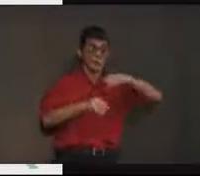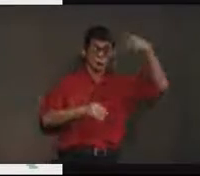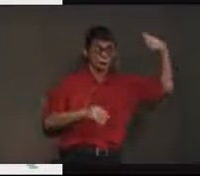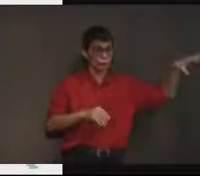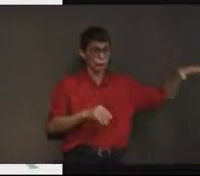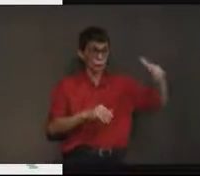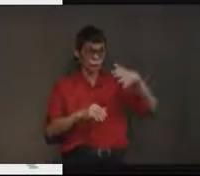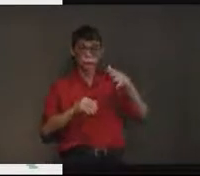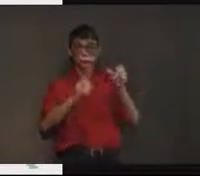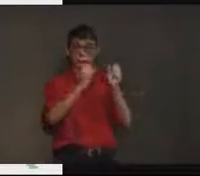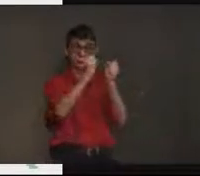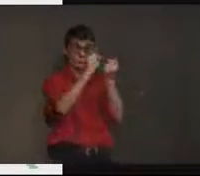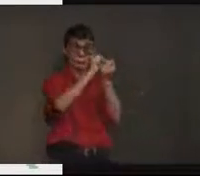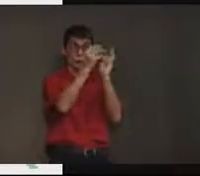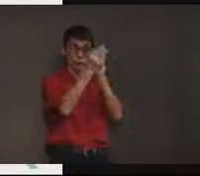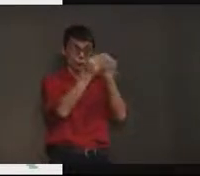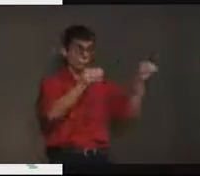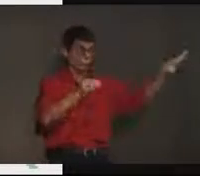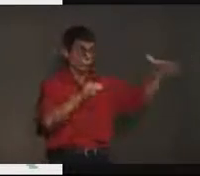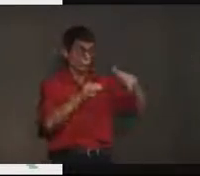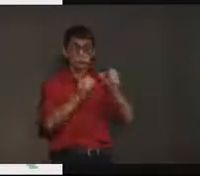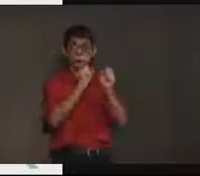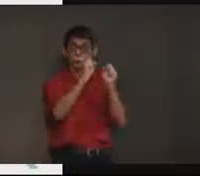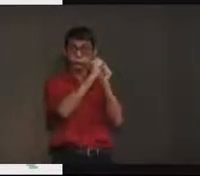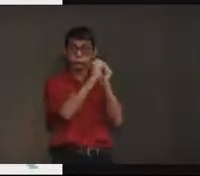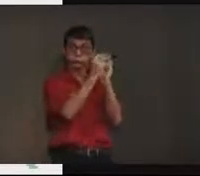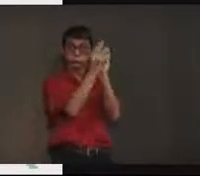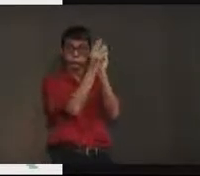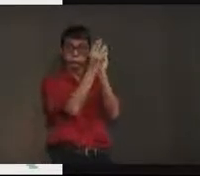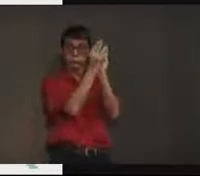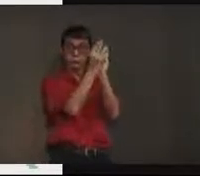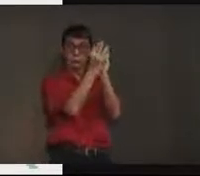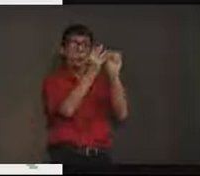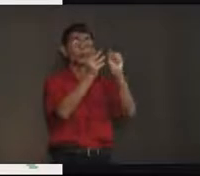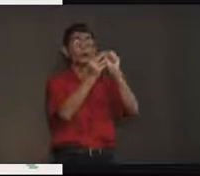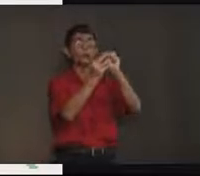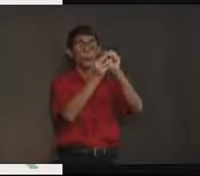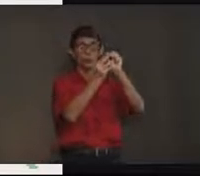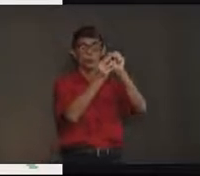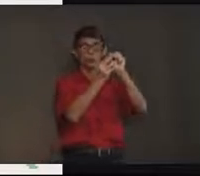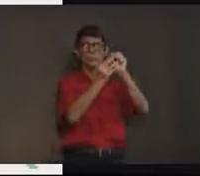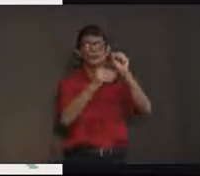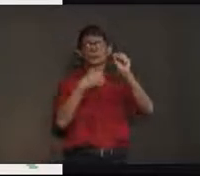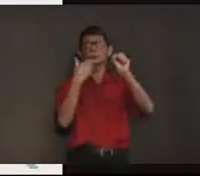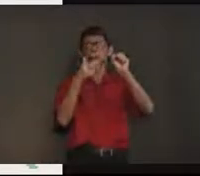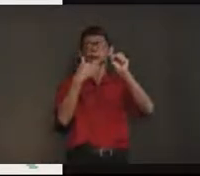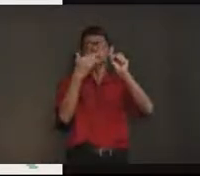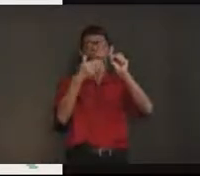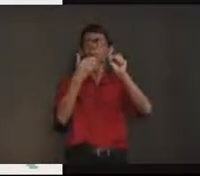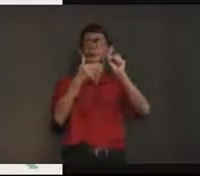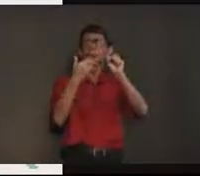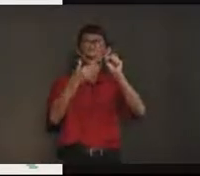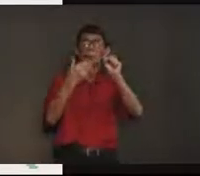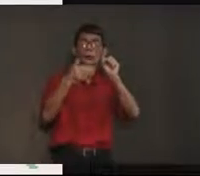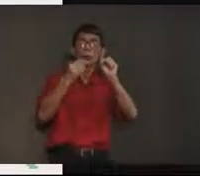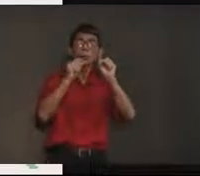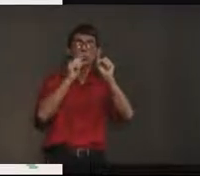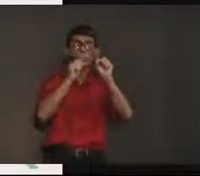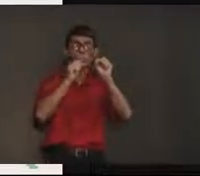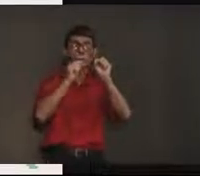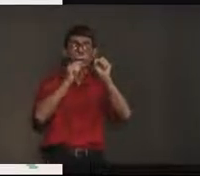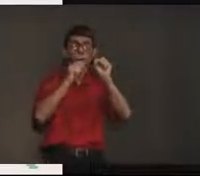que foi jogada no meio de forma que aquilo vai ao longo do tempo resultando em